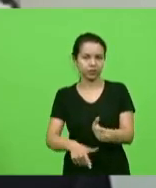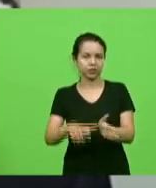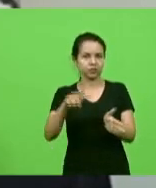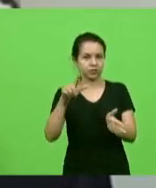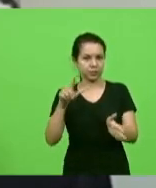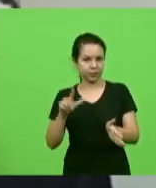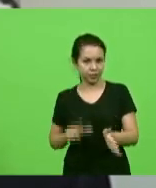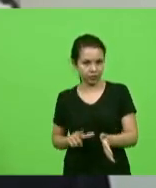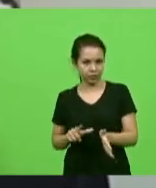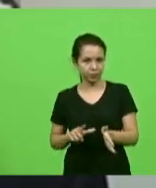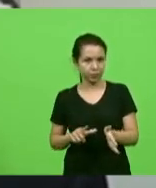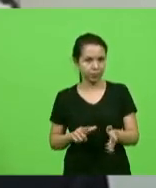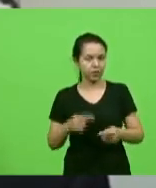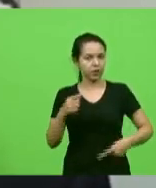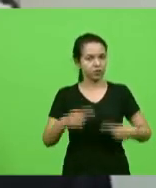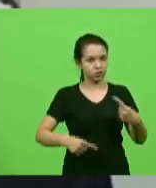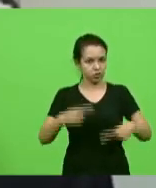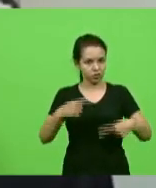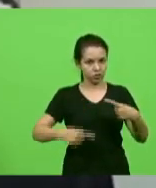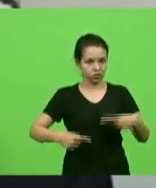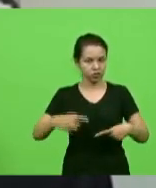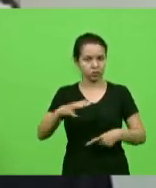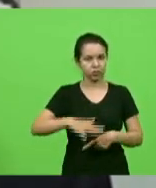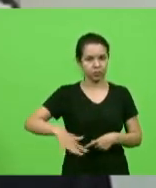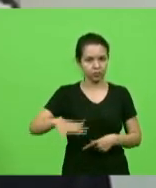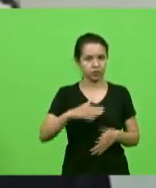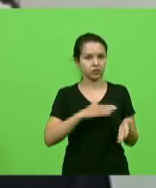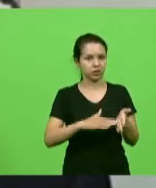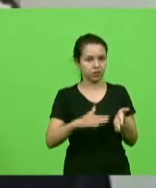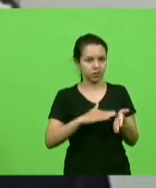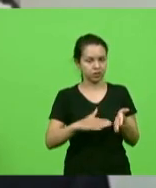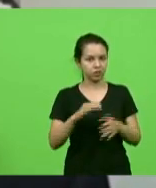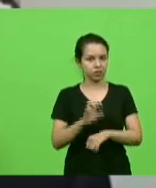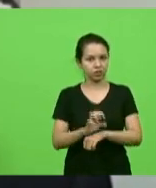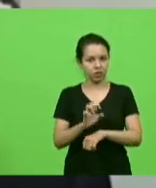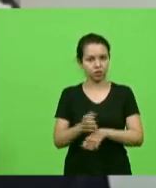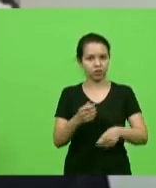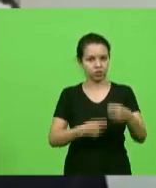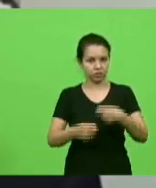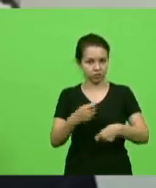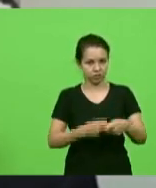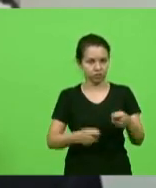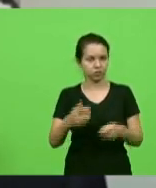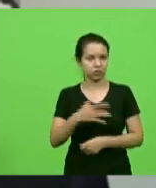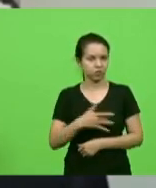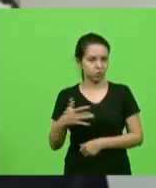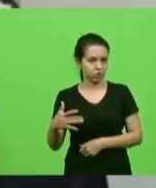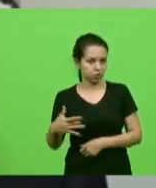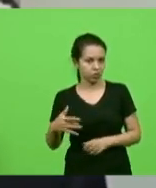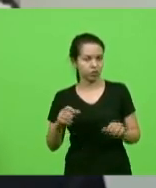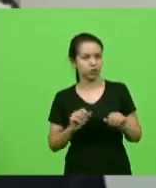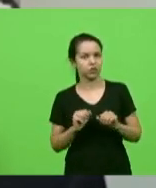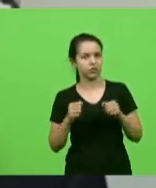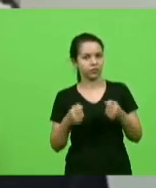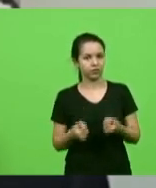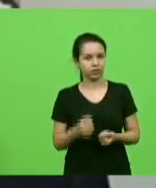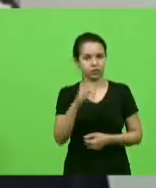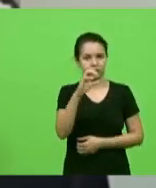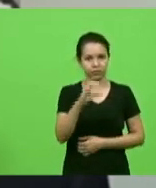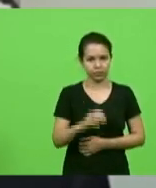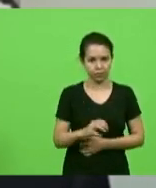haja visto a discussão no âmbito da Secretaria de Estado da administração da saúde e da Defesa Civil